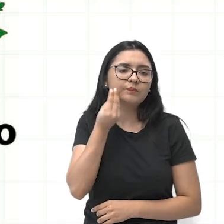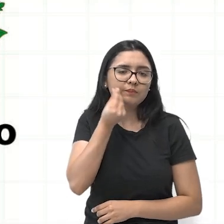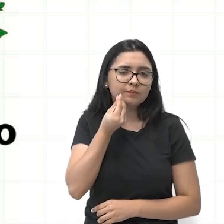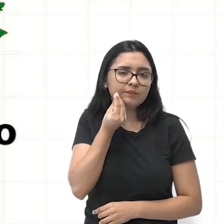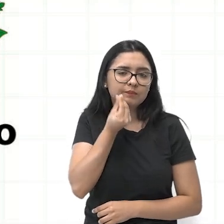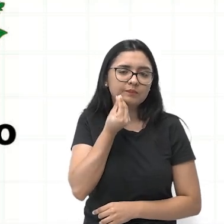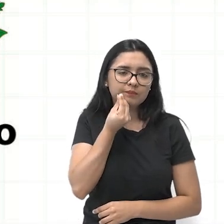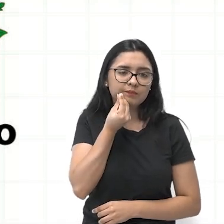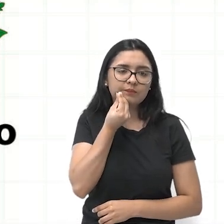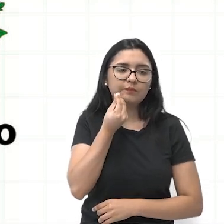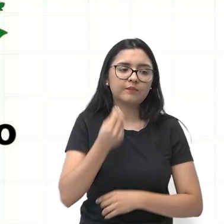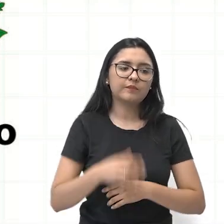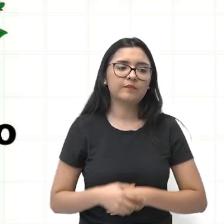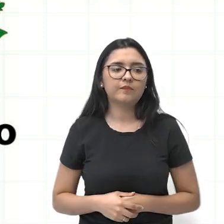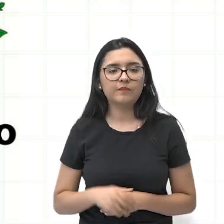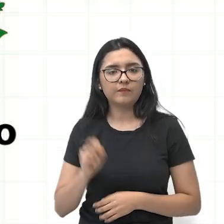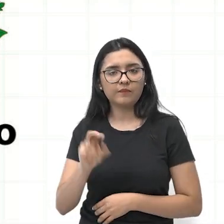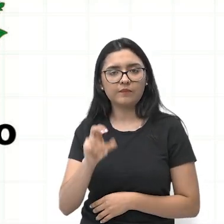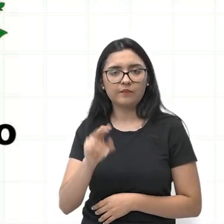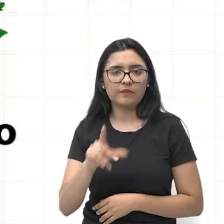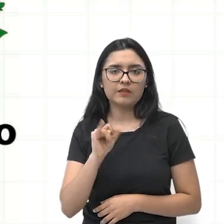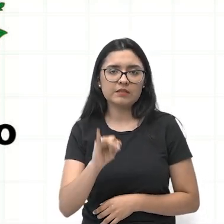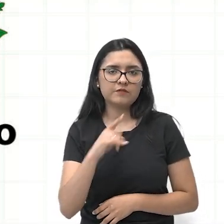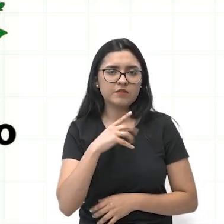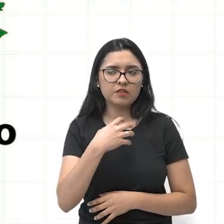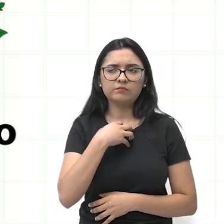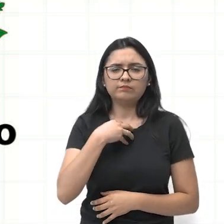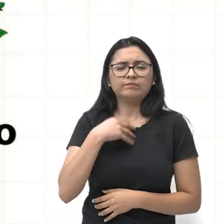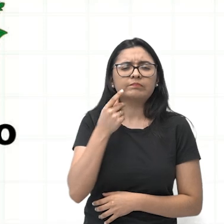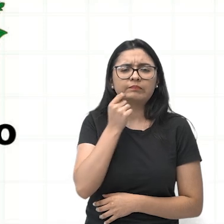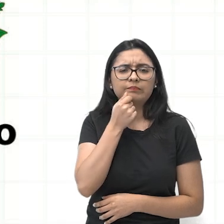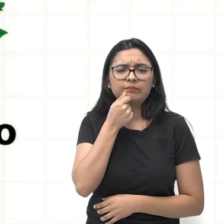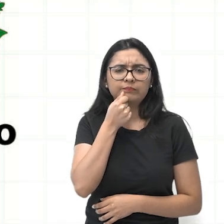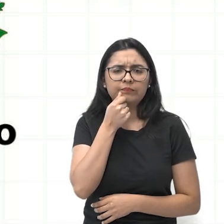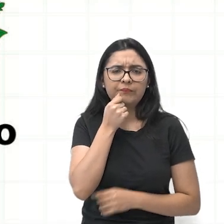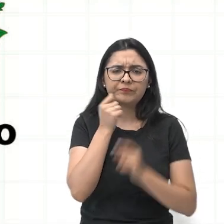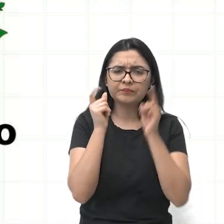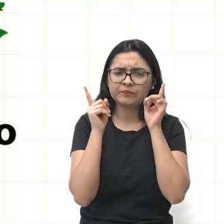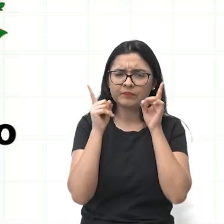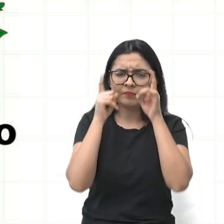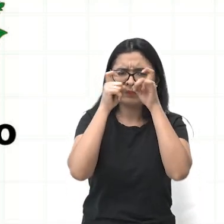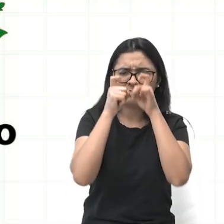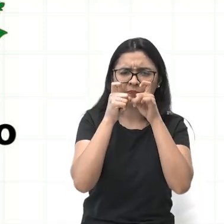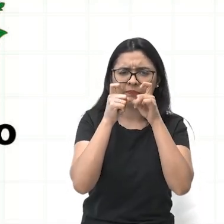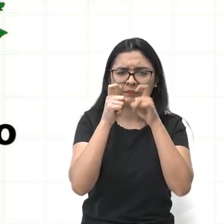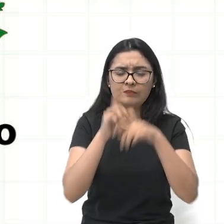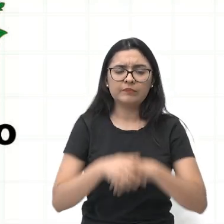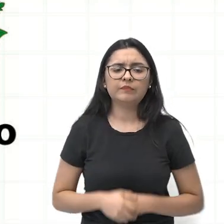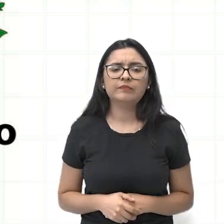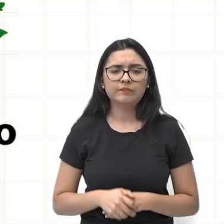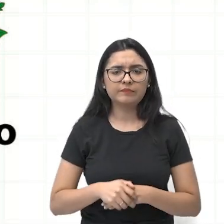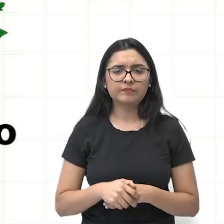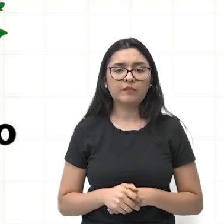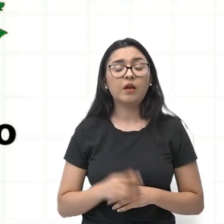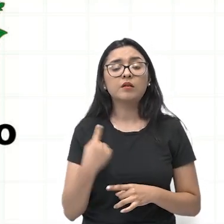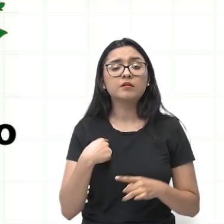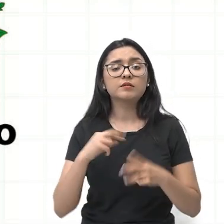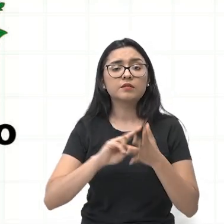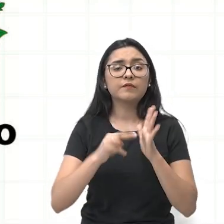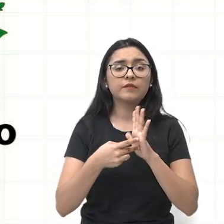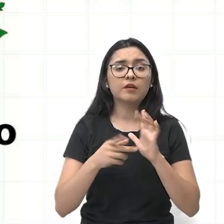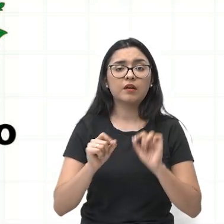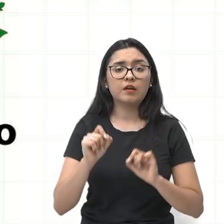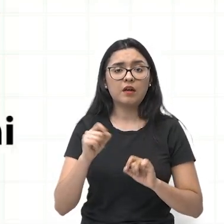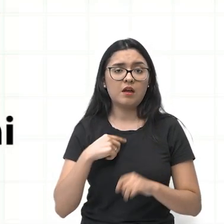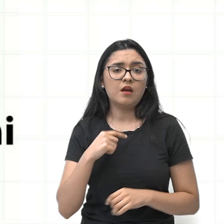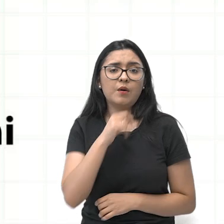toxinas potenciais. Então, quando tem um gosto amargo, a gente tem uma tendência a fazer o quê? A cuspir, porque isso pode significar que seja